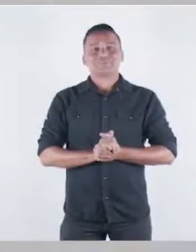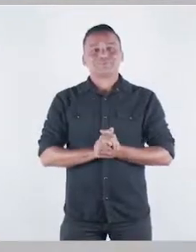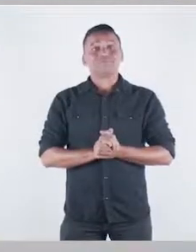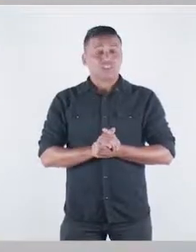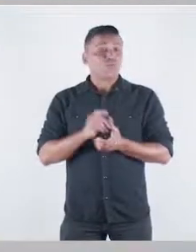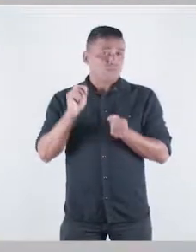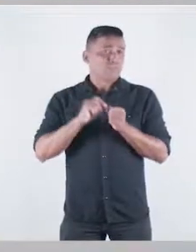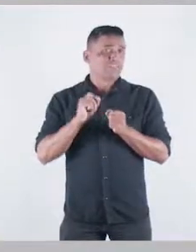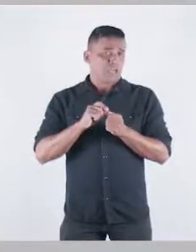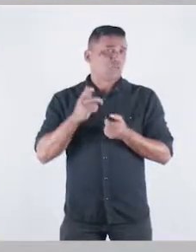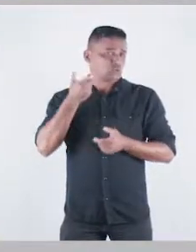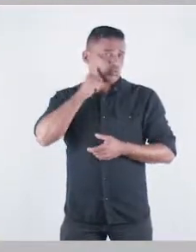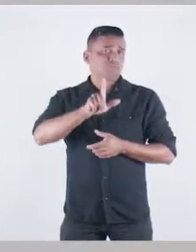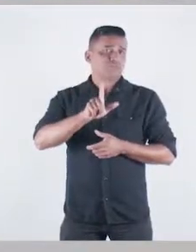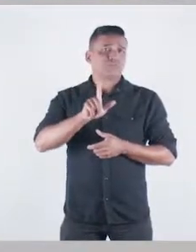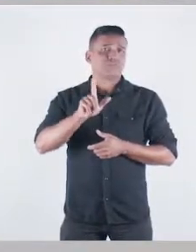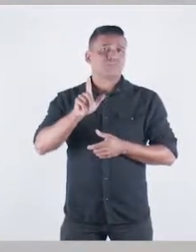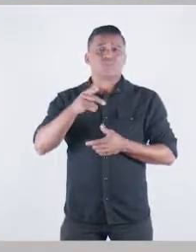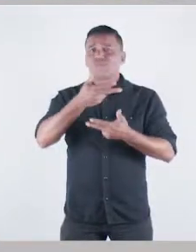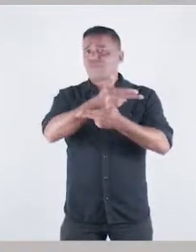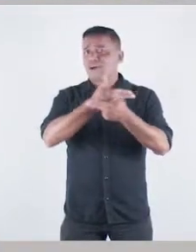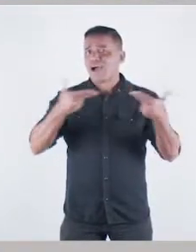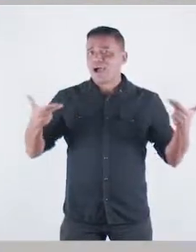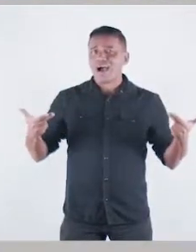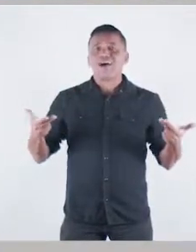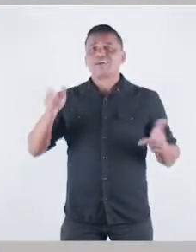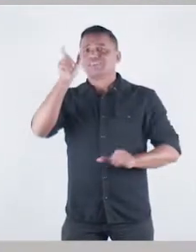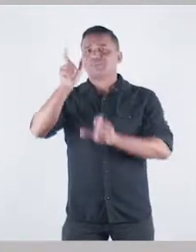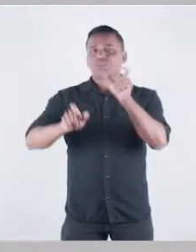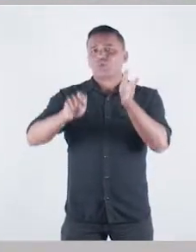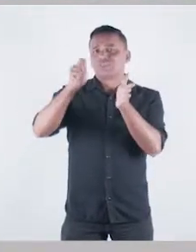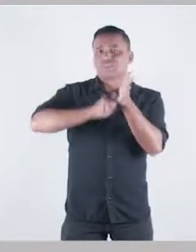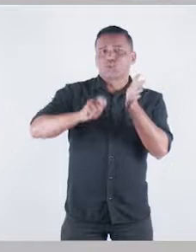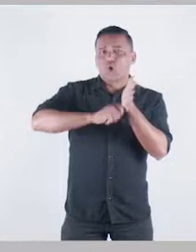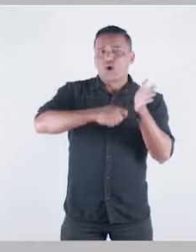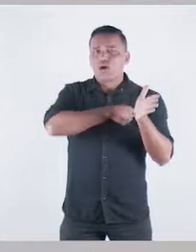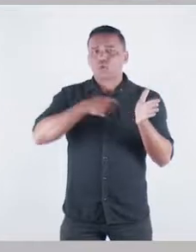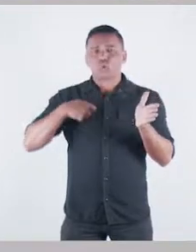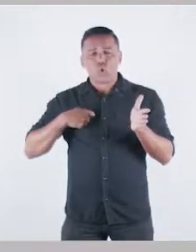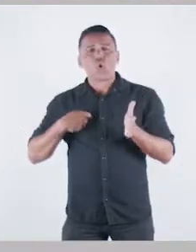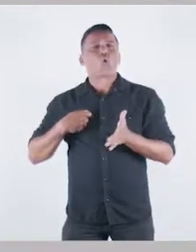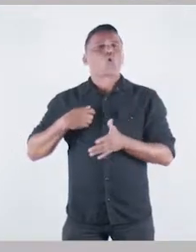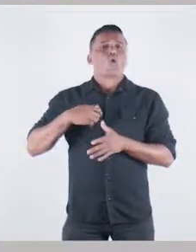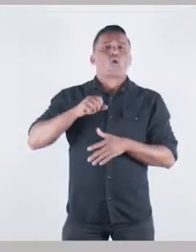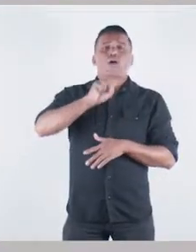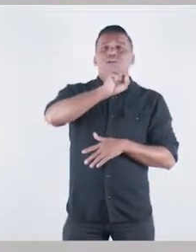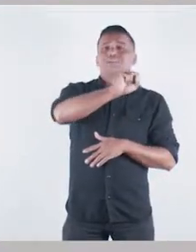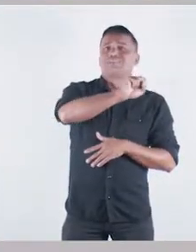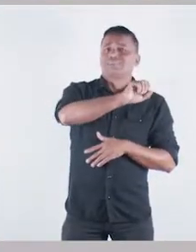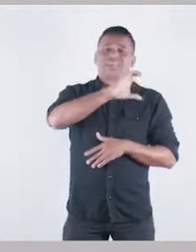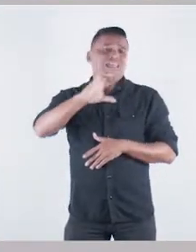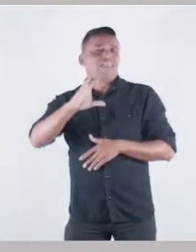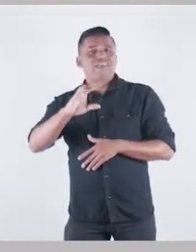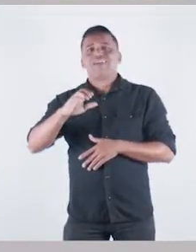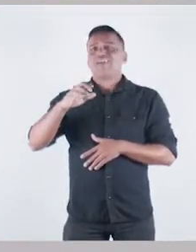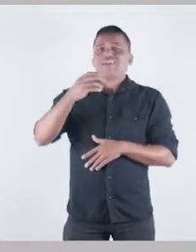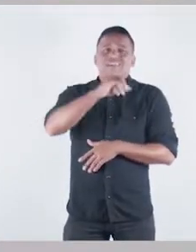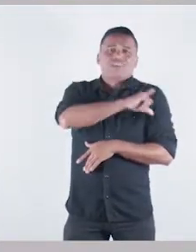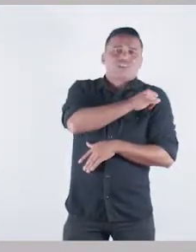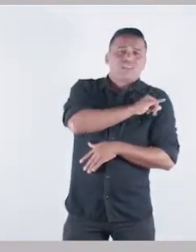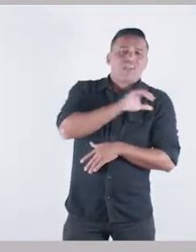fizemos isso, né? Escritores de vários estados, Rio Grande do Sul, São Paulo, Rio de Janeiro, Bahia, começamos a refletir